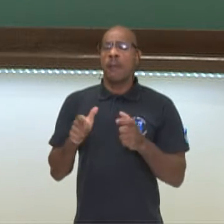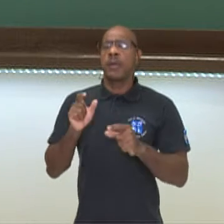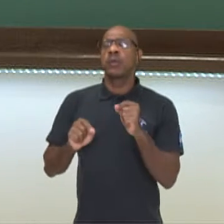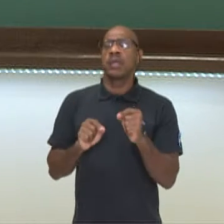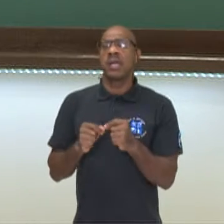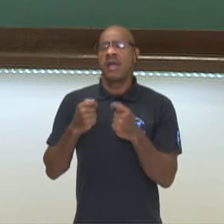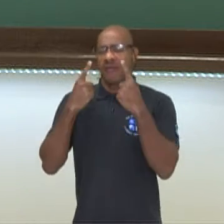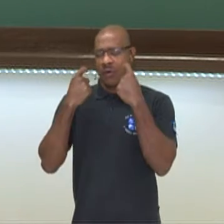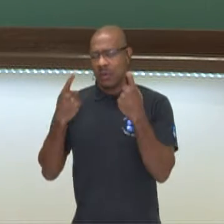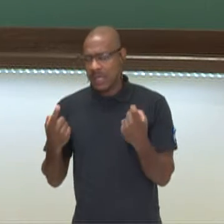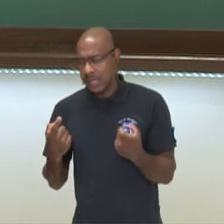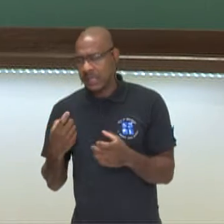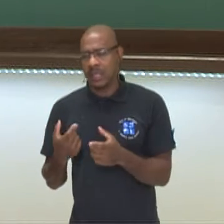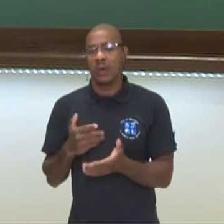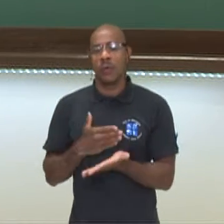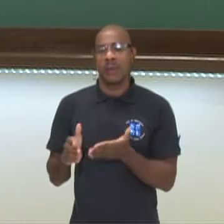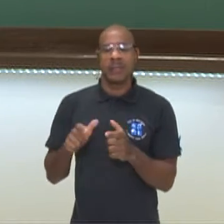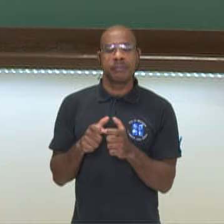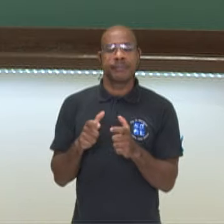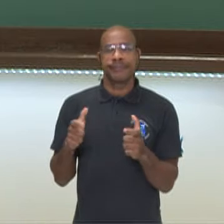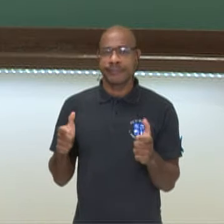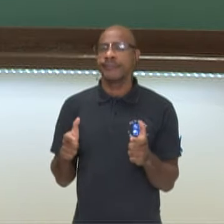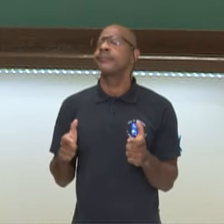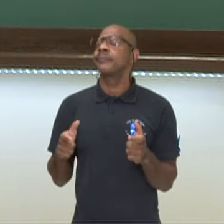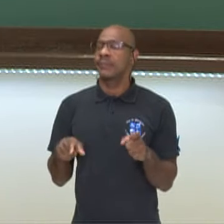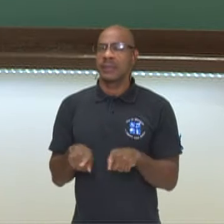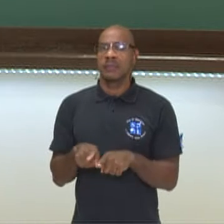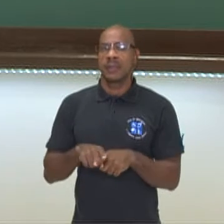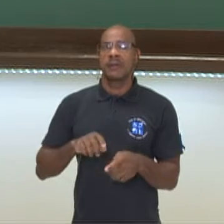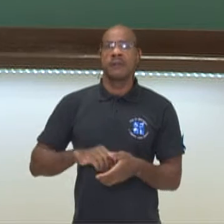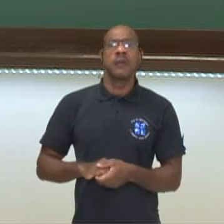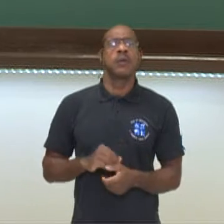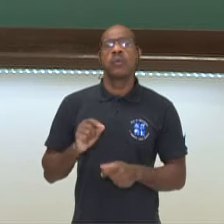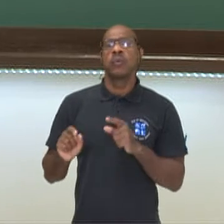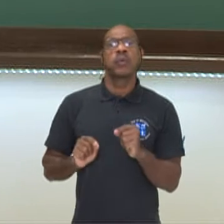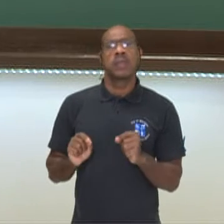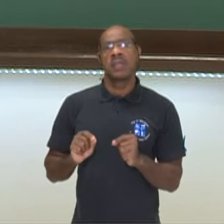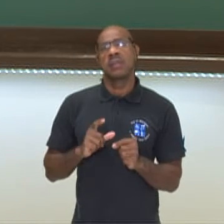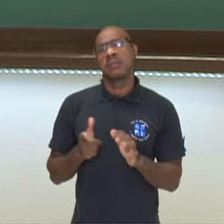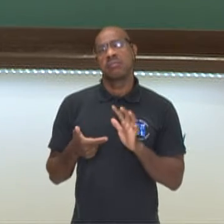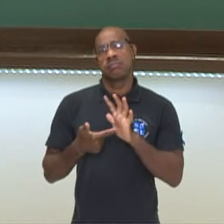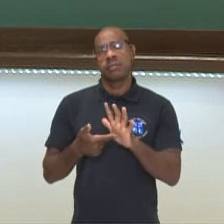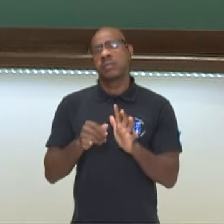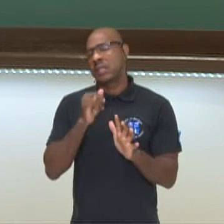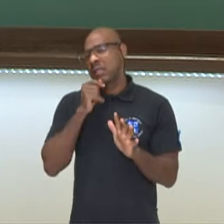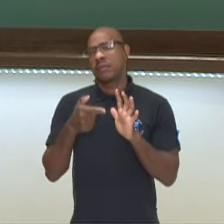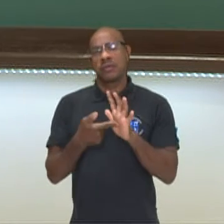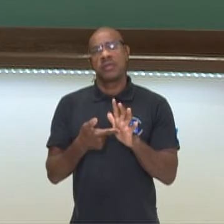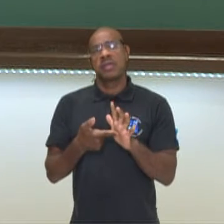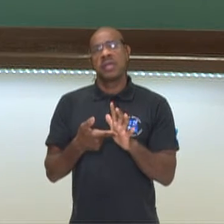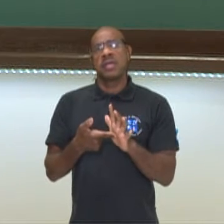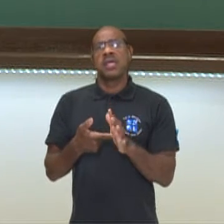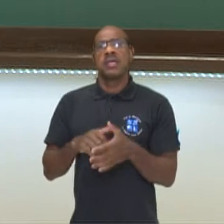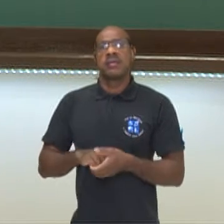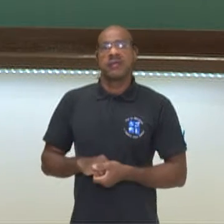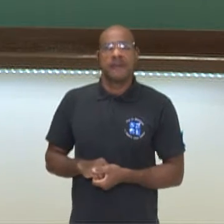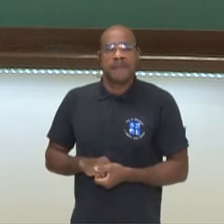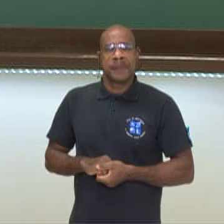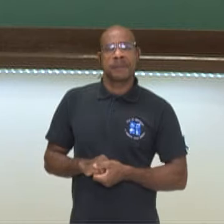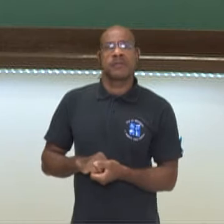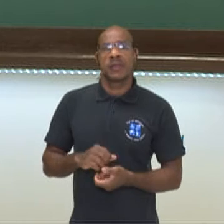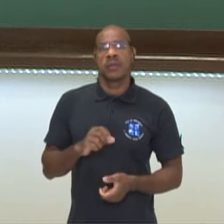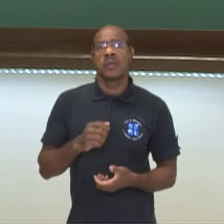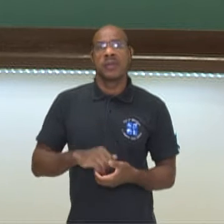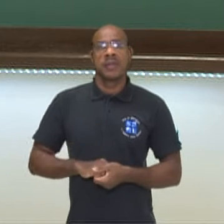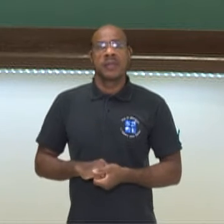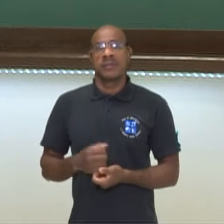né? Outras questões nesse sentido, né? Uma das questões que esse modelo de política, que esse modelo de Estado chamado de bem-estar